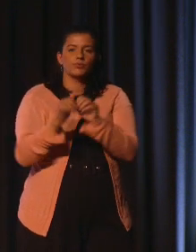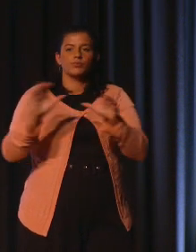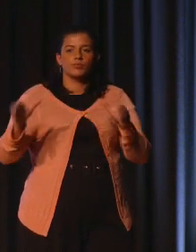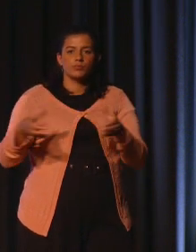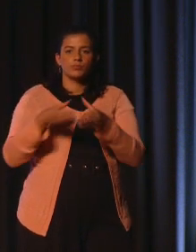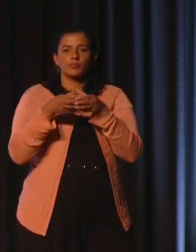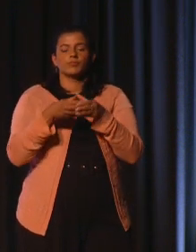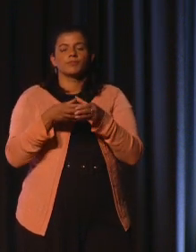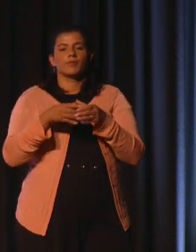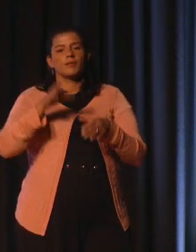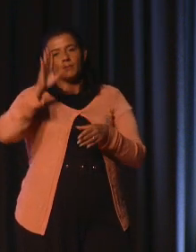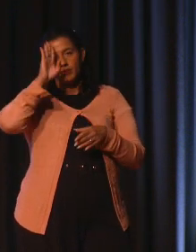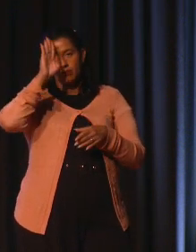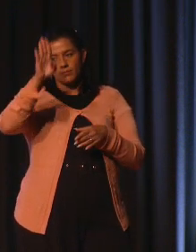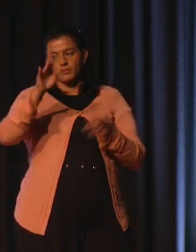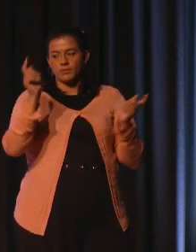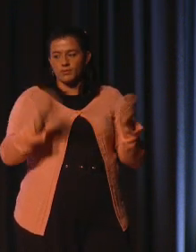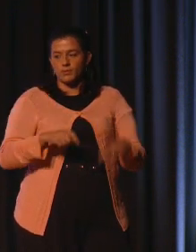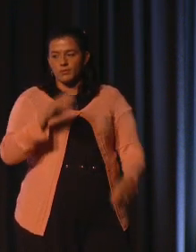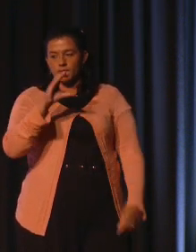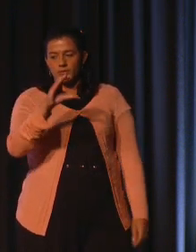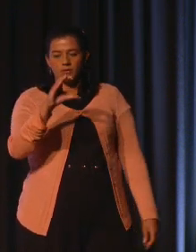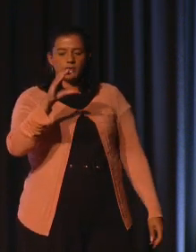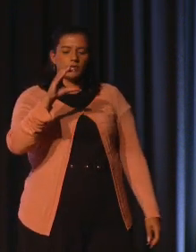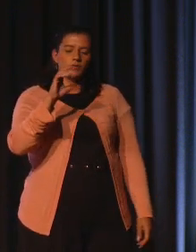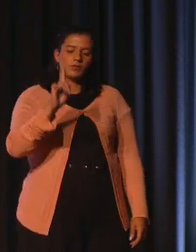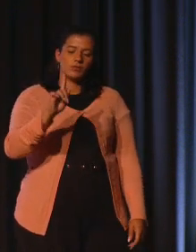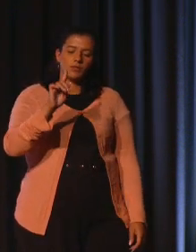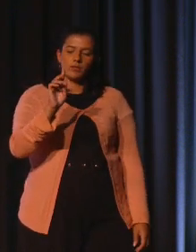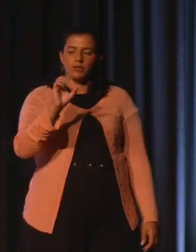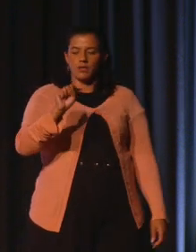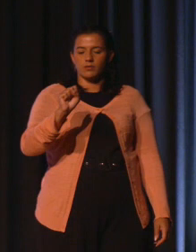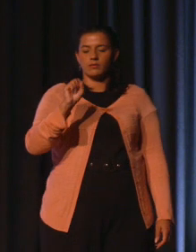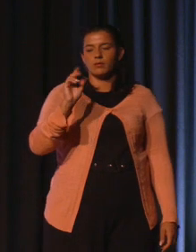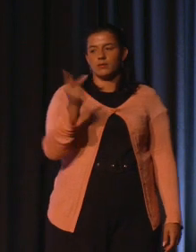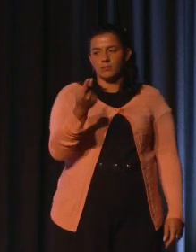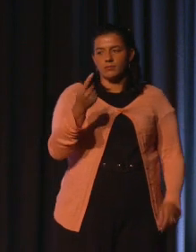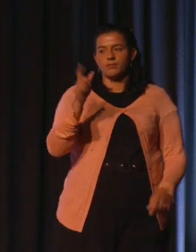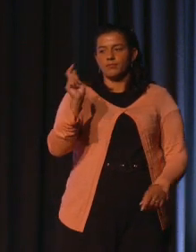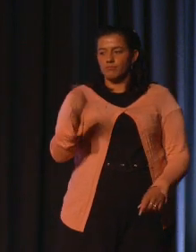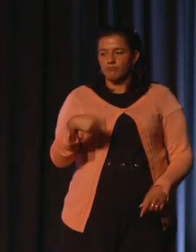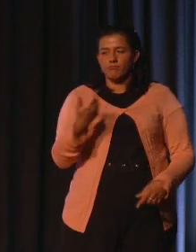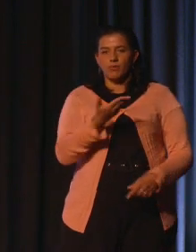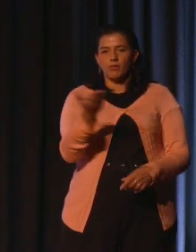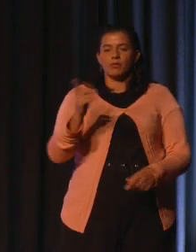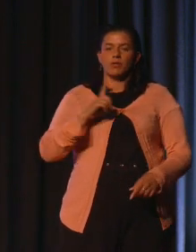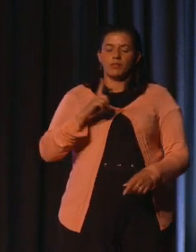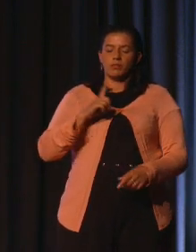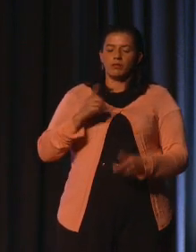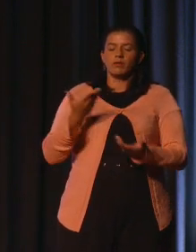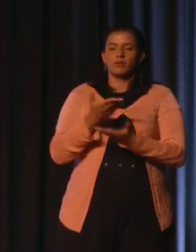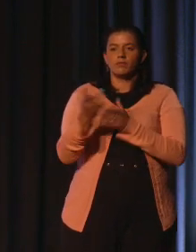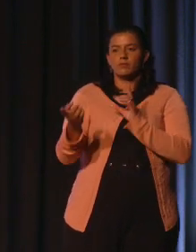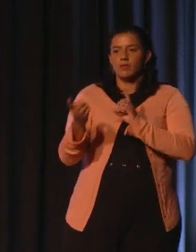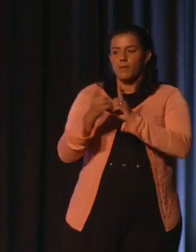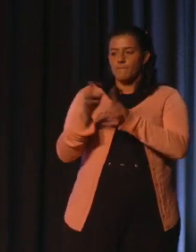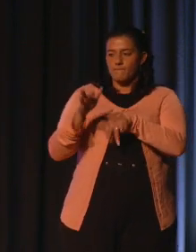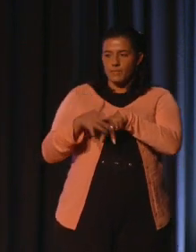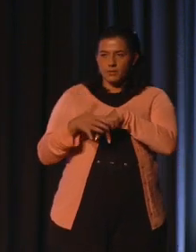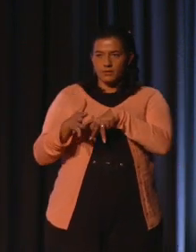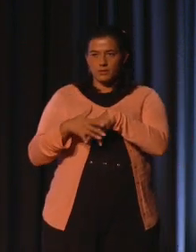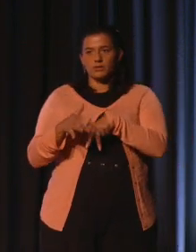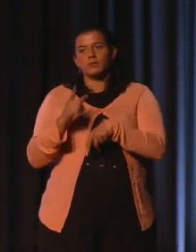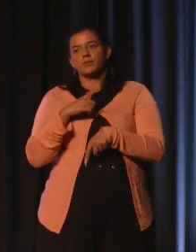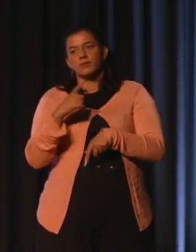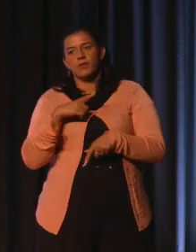junto, e principalmente com a CGSH, que é de onde vem a nossa fonte. Então, quando a gente vê hoje os pacientes sendo atendidos